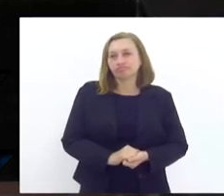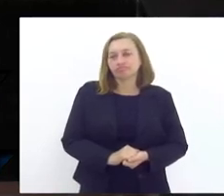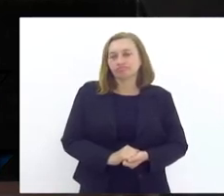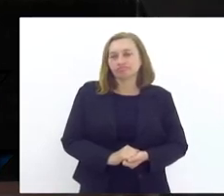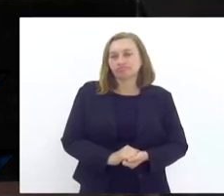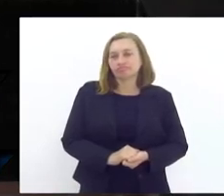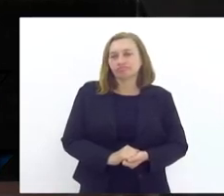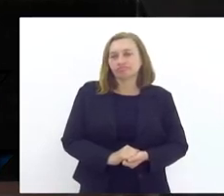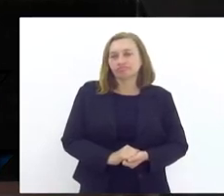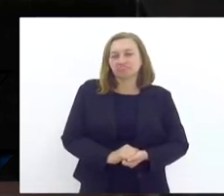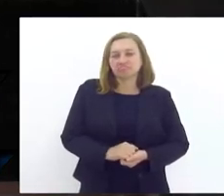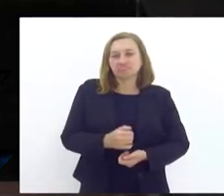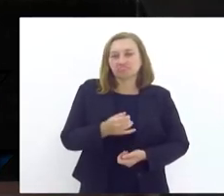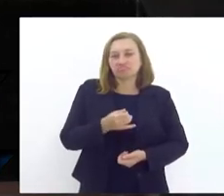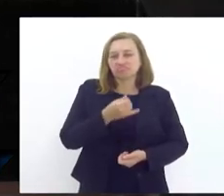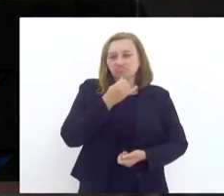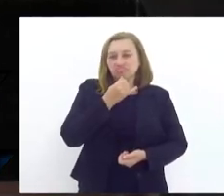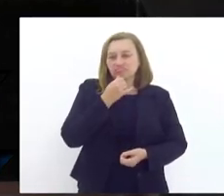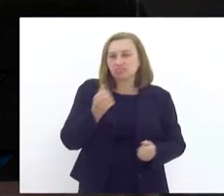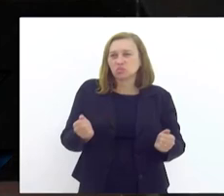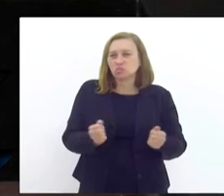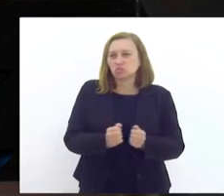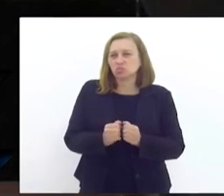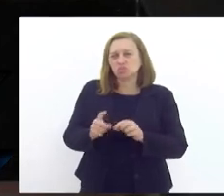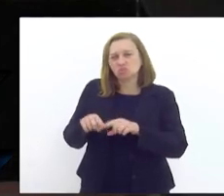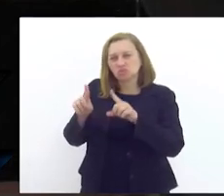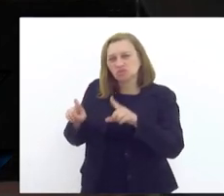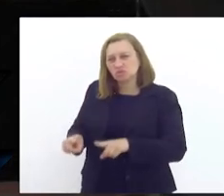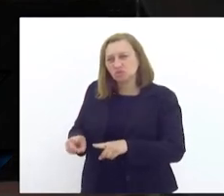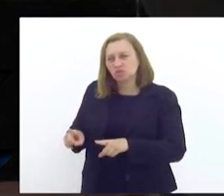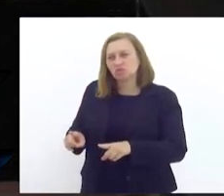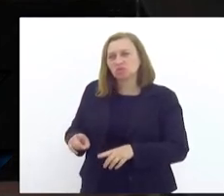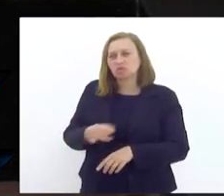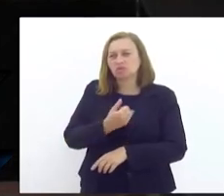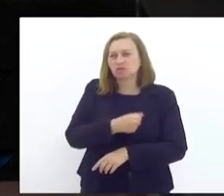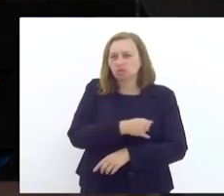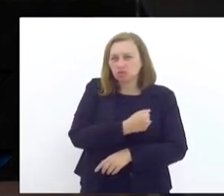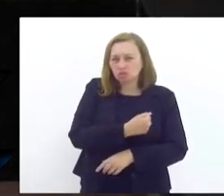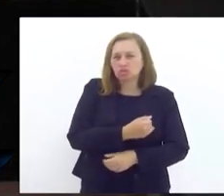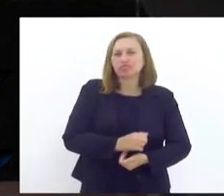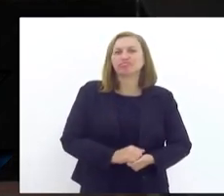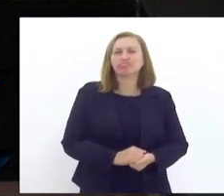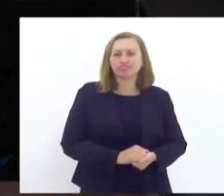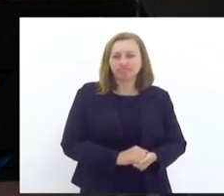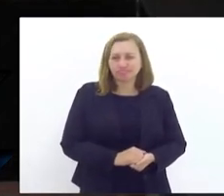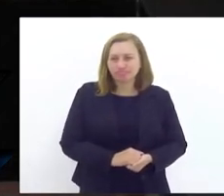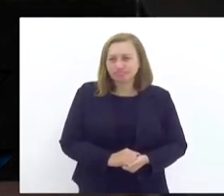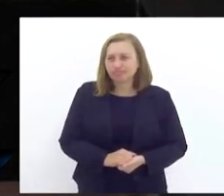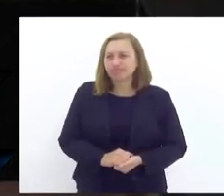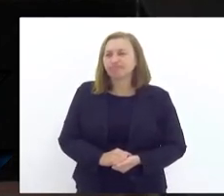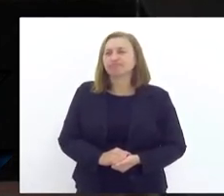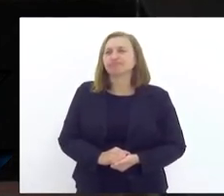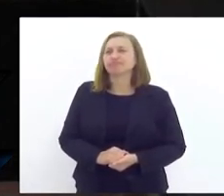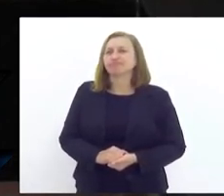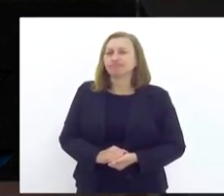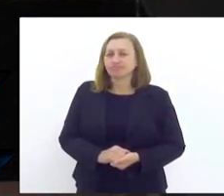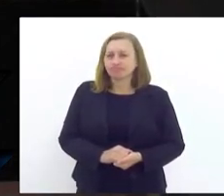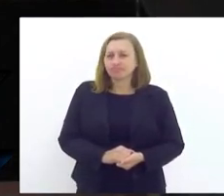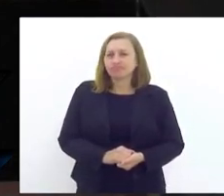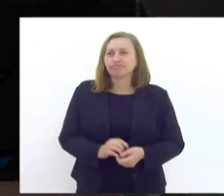junto aos servidores da cidade de São João de Meriti servidores esse estatutários